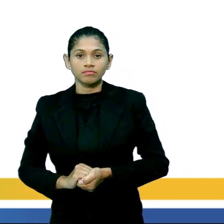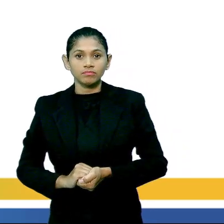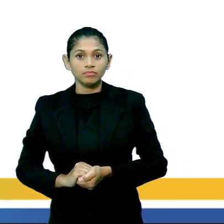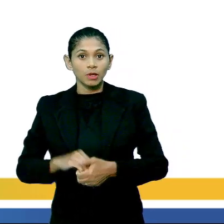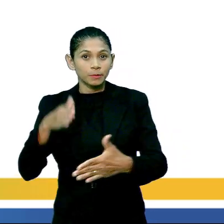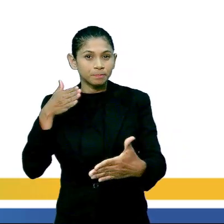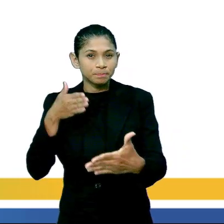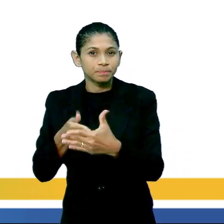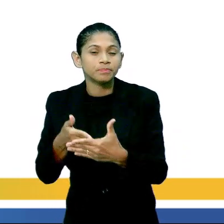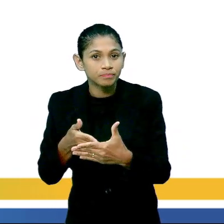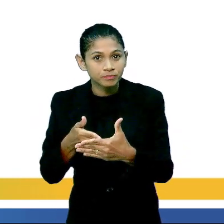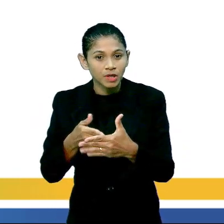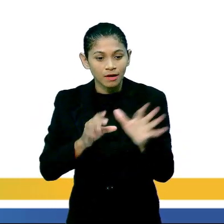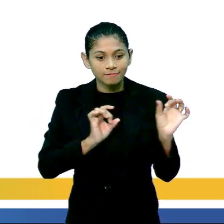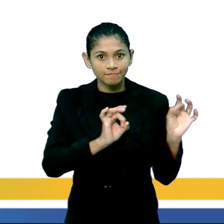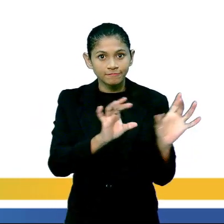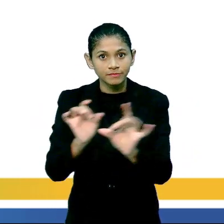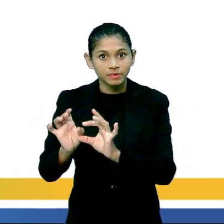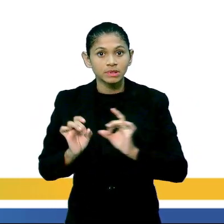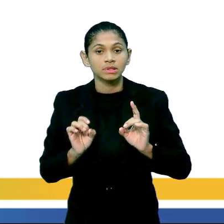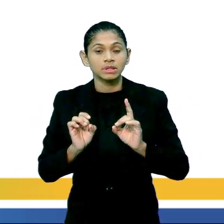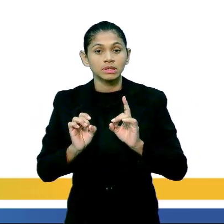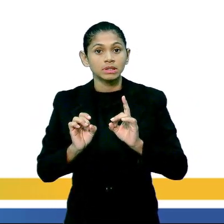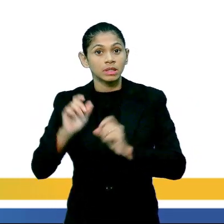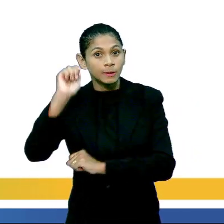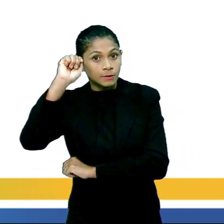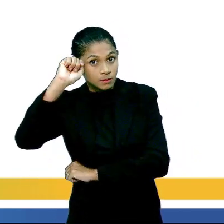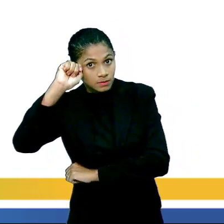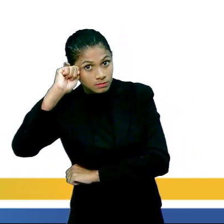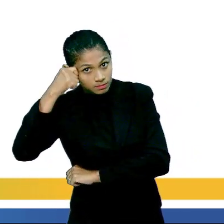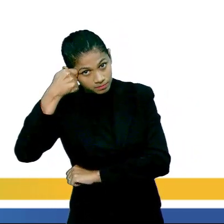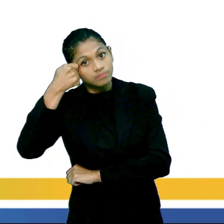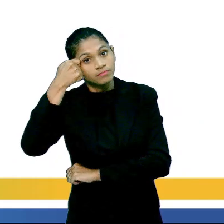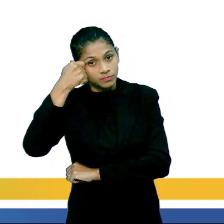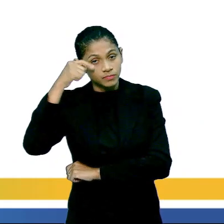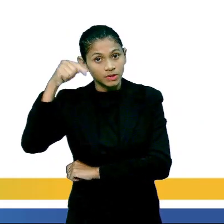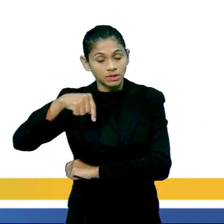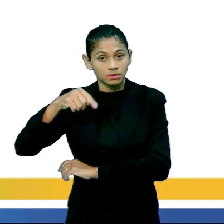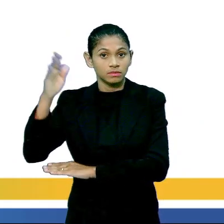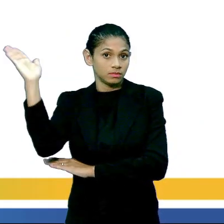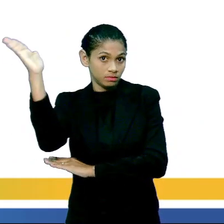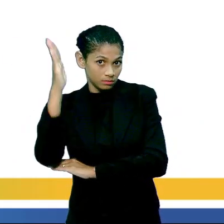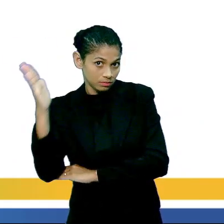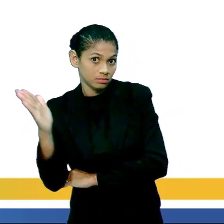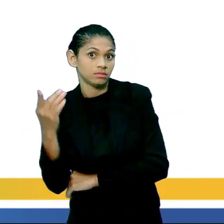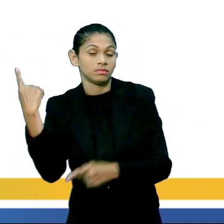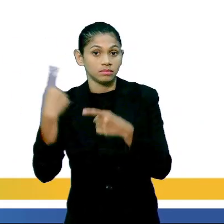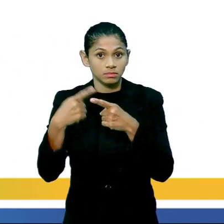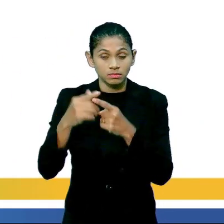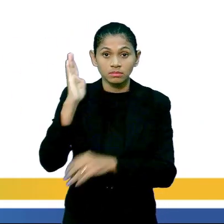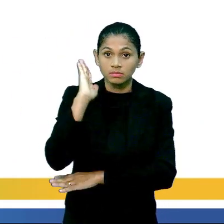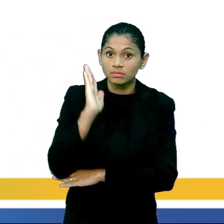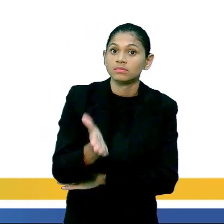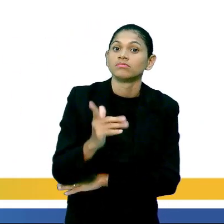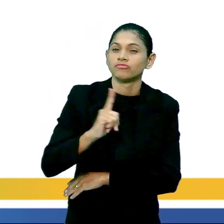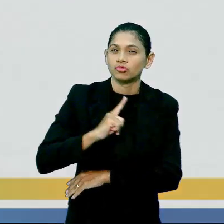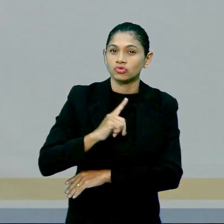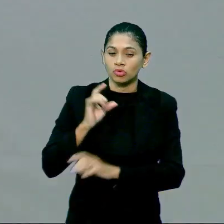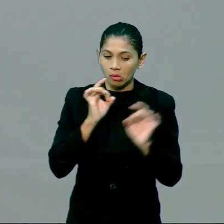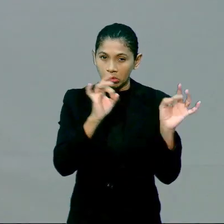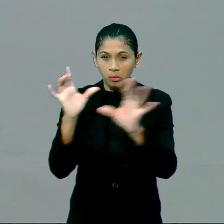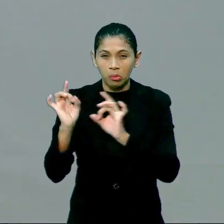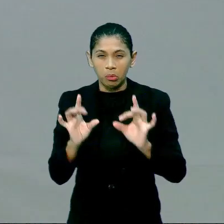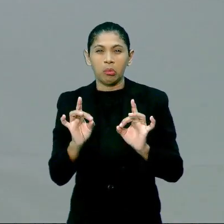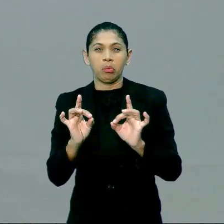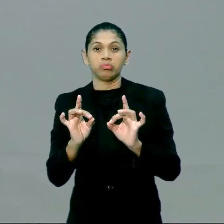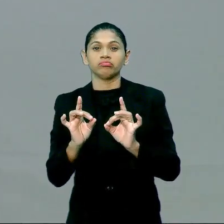de negros, de africanos no Brasil, por conta da quantidade exagerada que já se tinha no país. E aí a gente